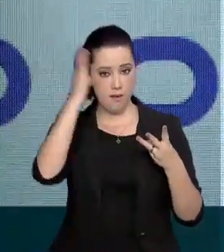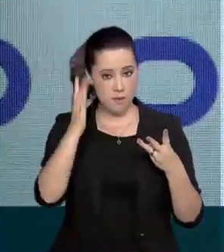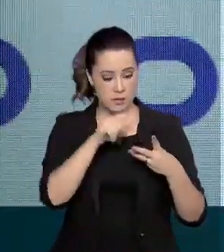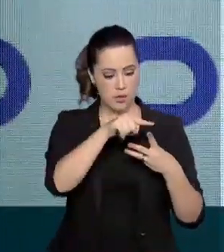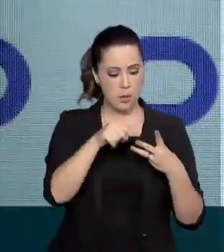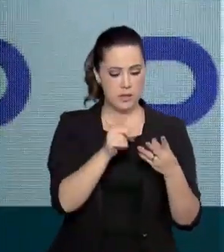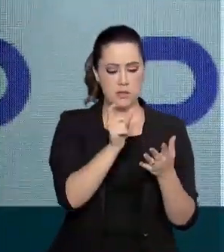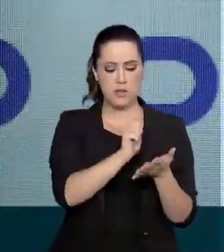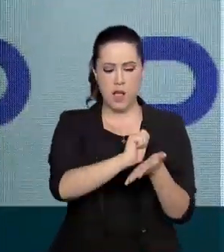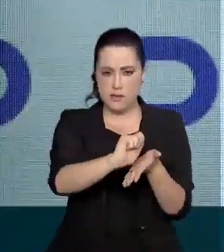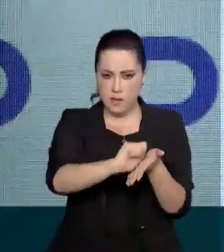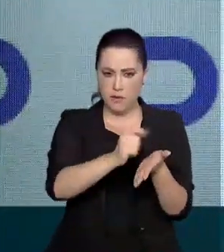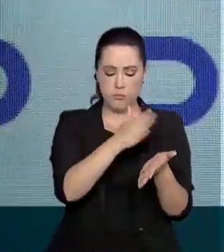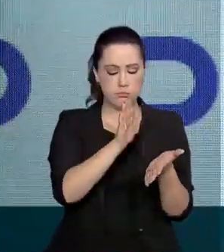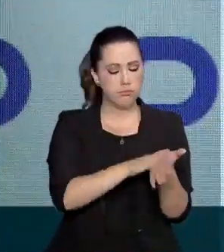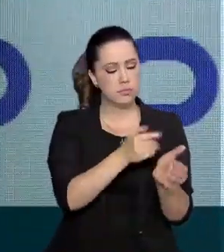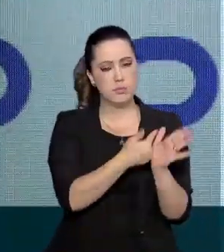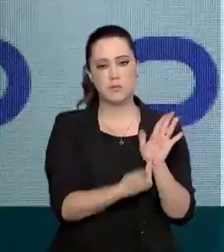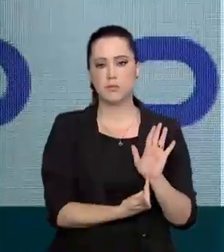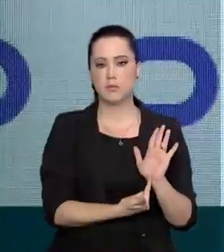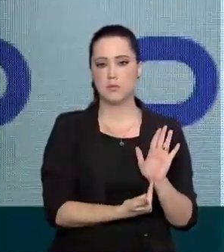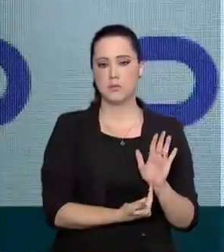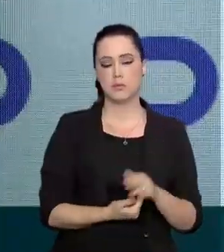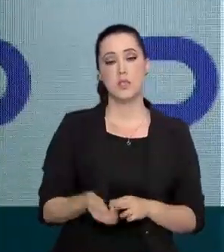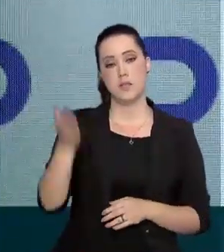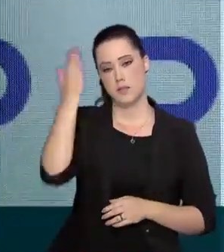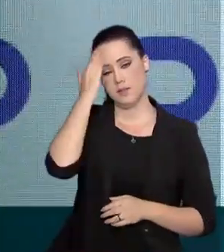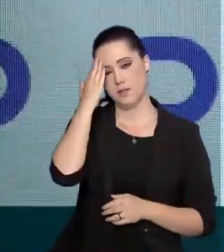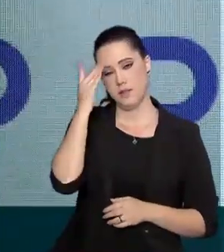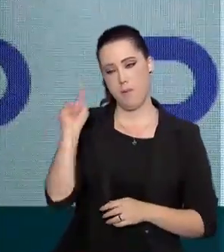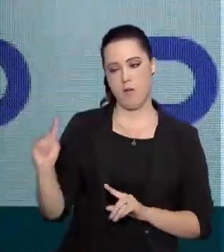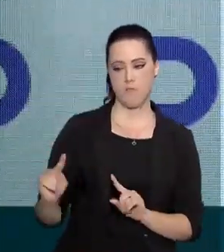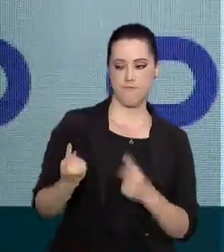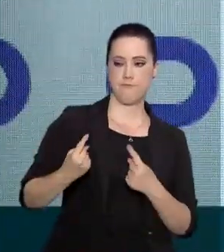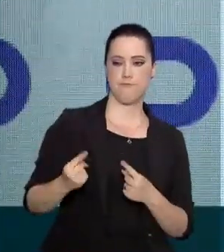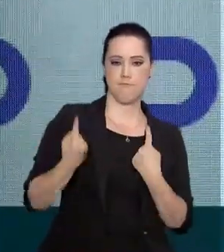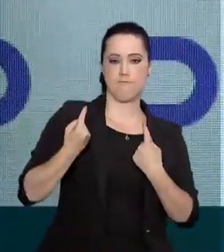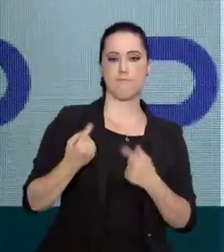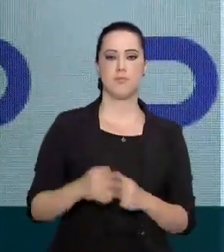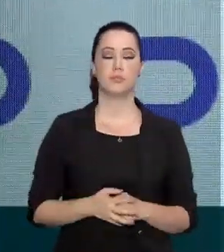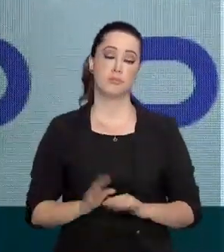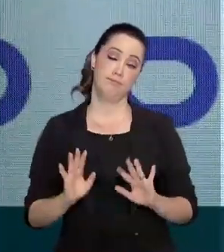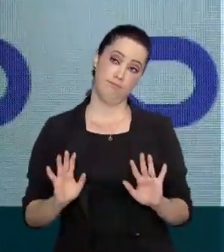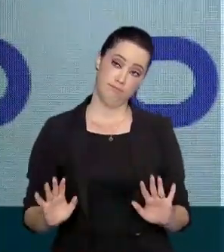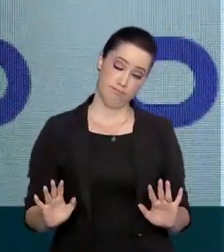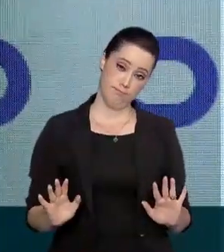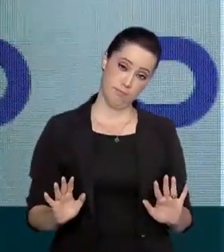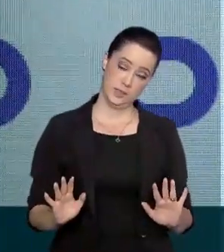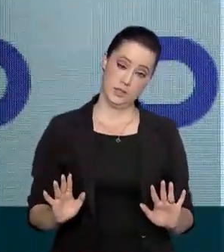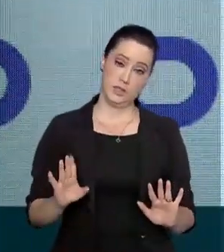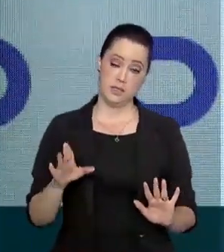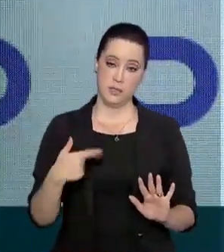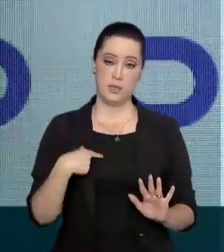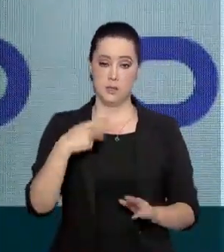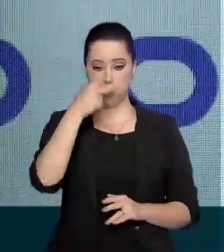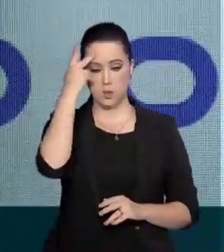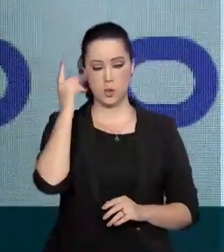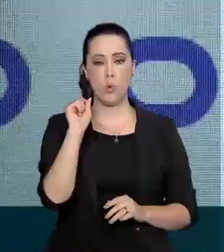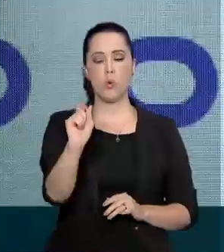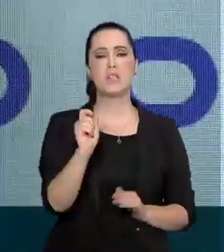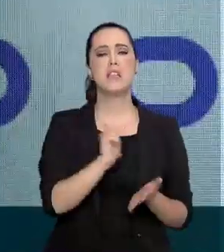A mensagem naquele momento, que eu sabia que eles iam provocar, né? E apareceu a oportunidade. Quem está assistindo na mão?